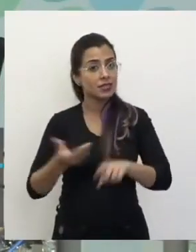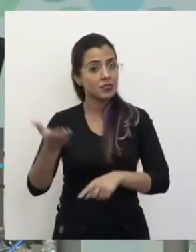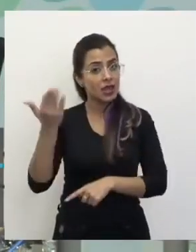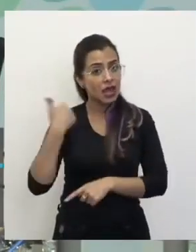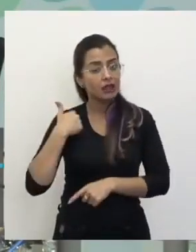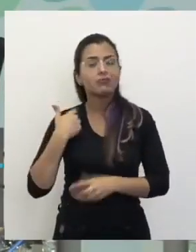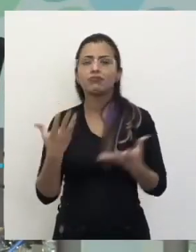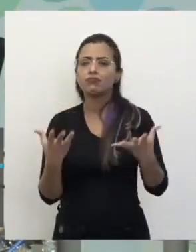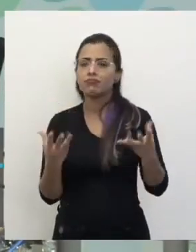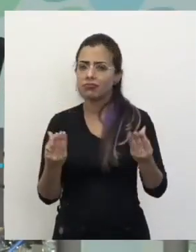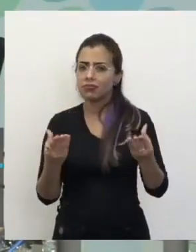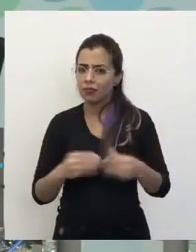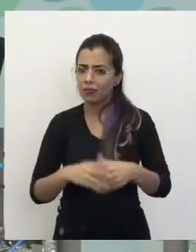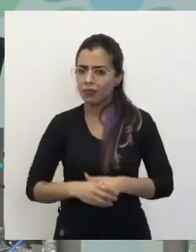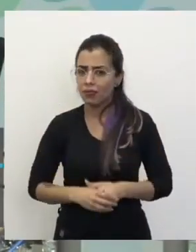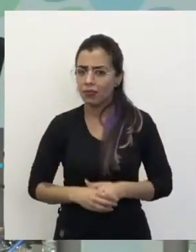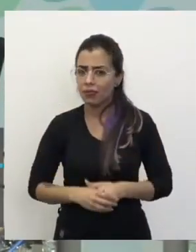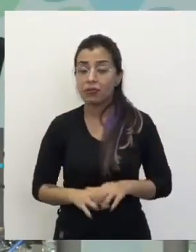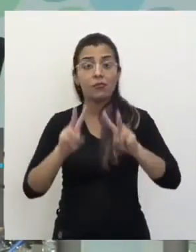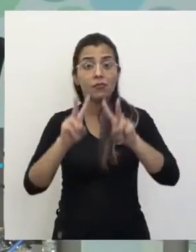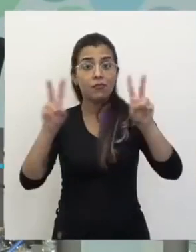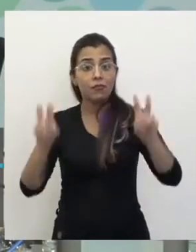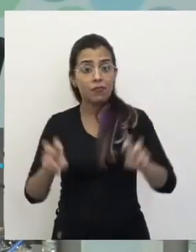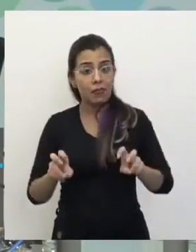Mas o tema vai deslanchar a partir de